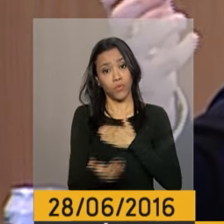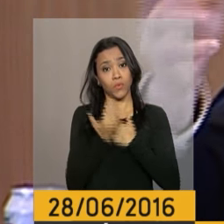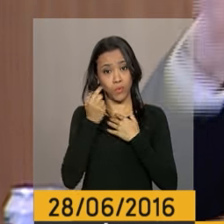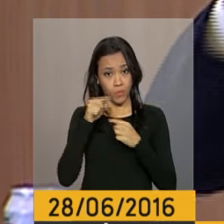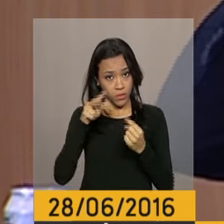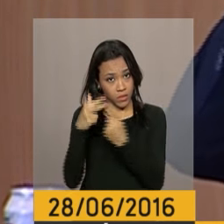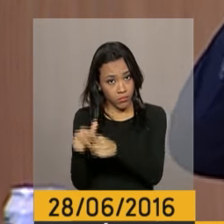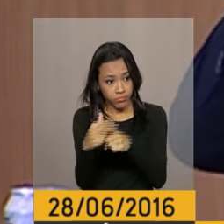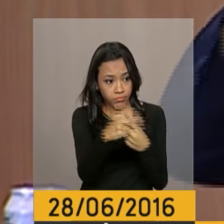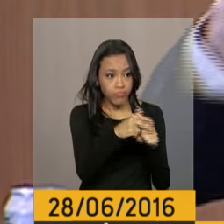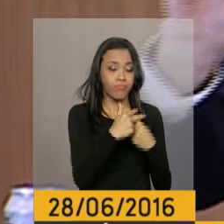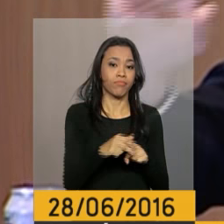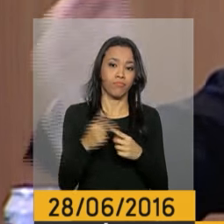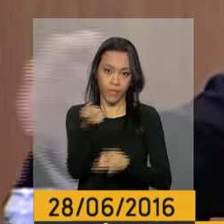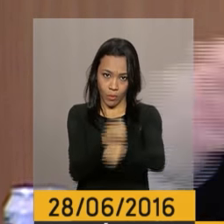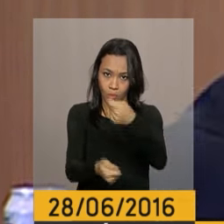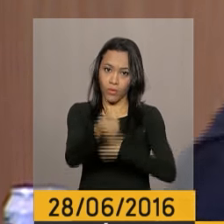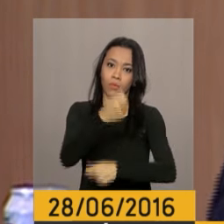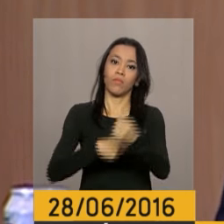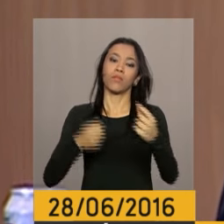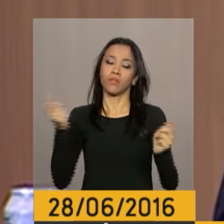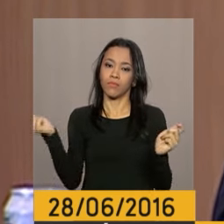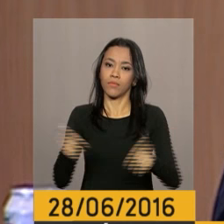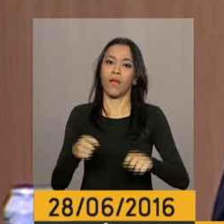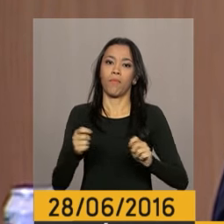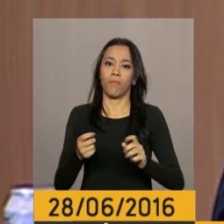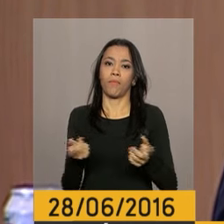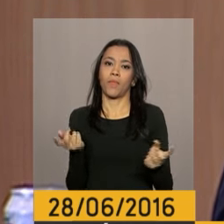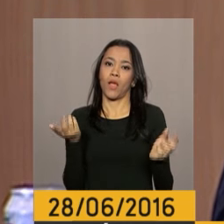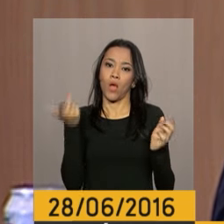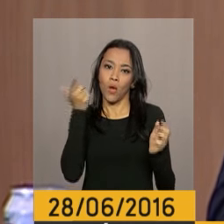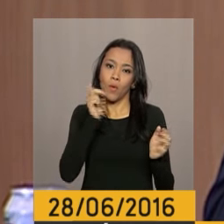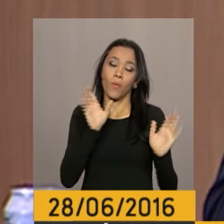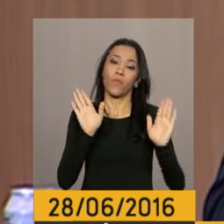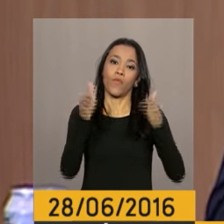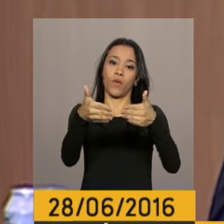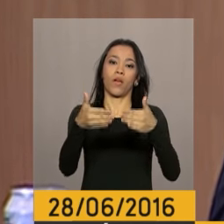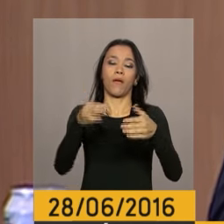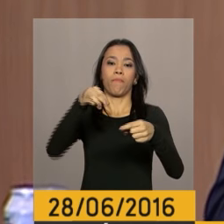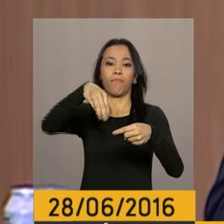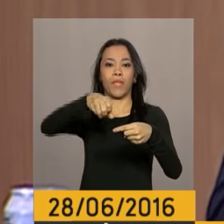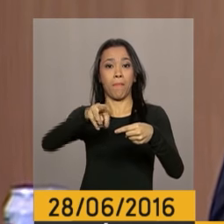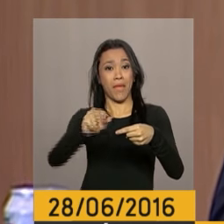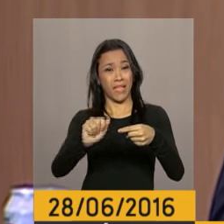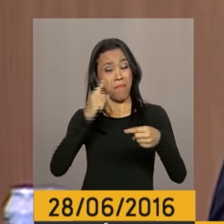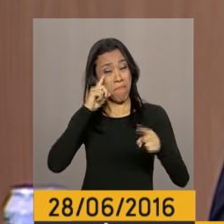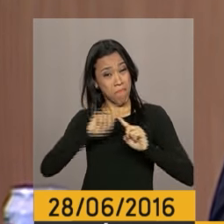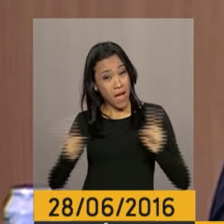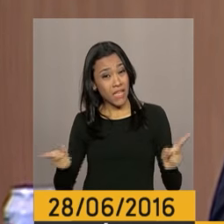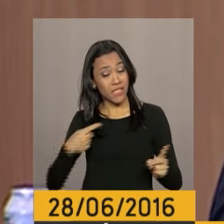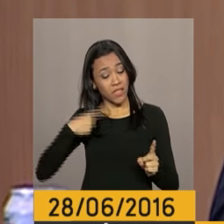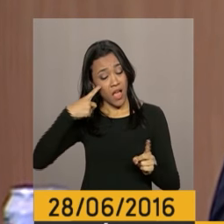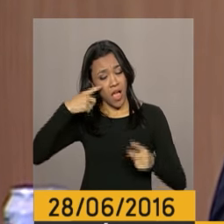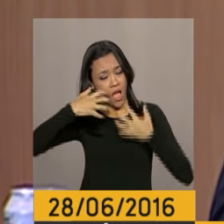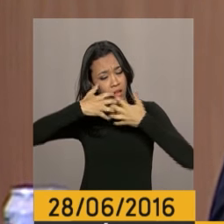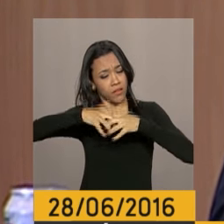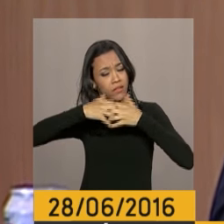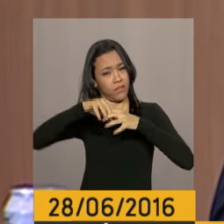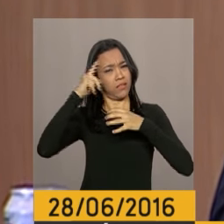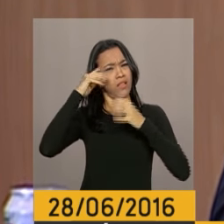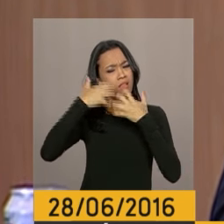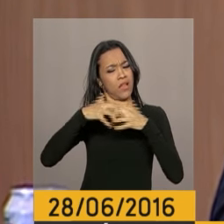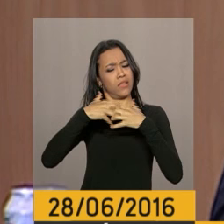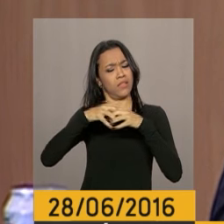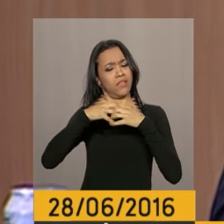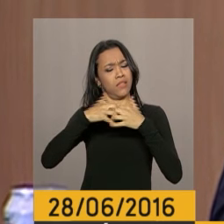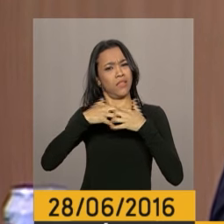ancorar expectativas de volta ao centro. Mas, analisando bem, para esse caso,